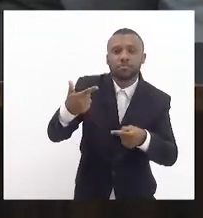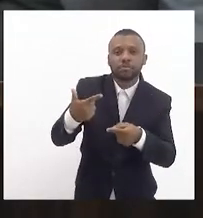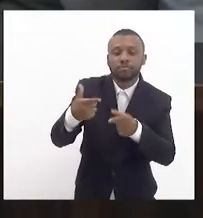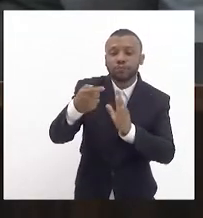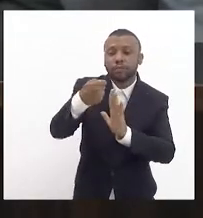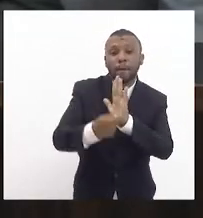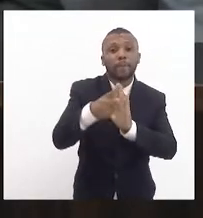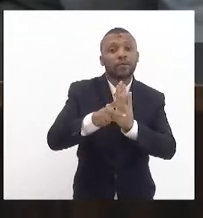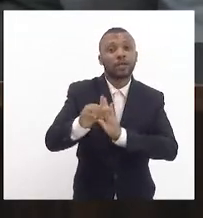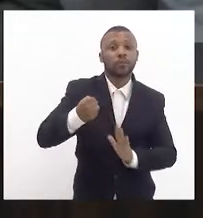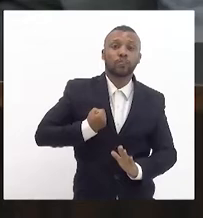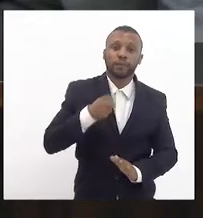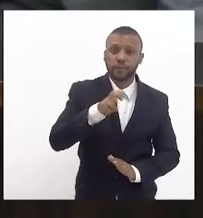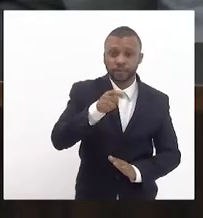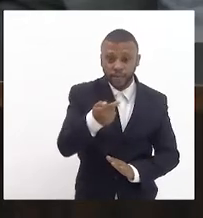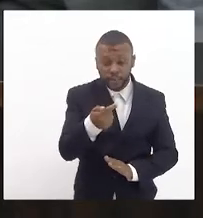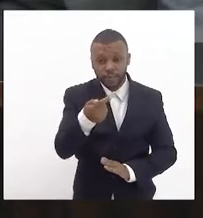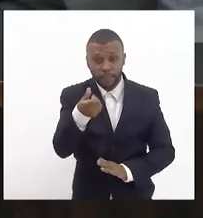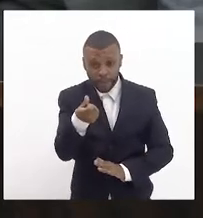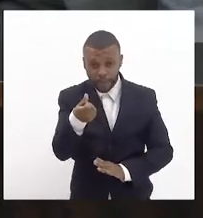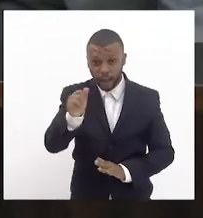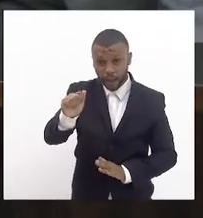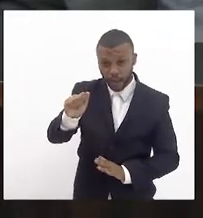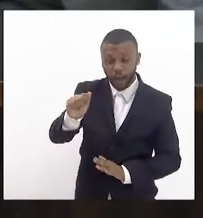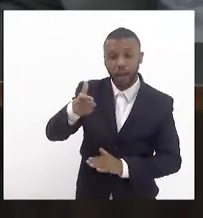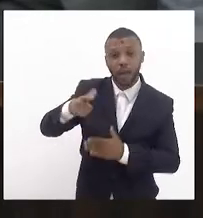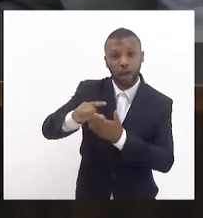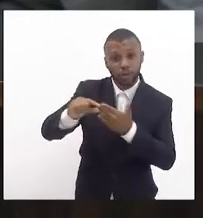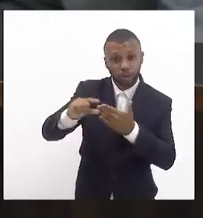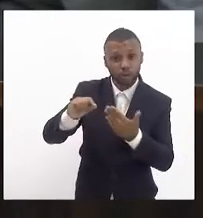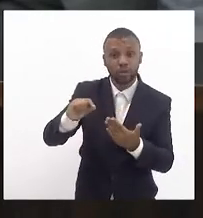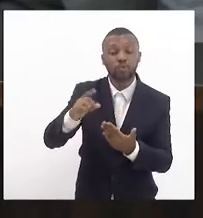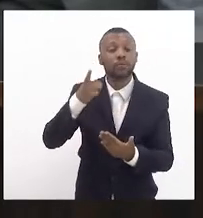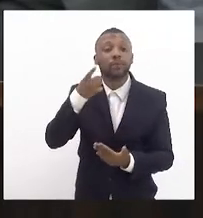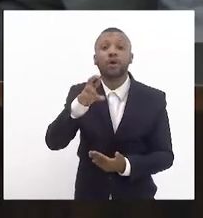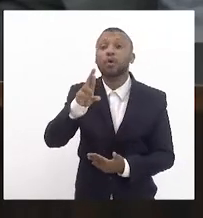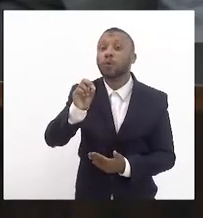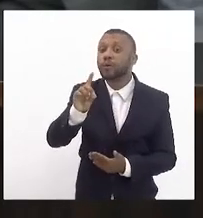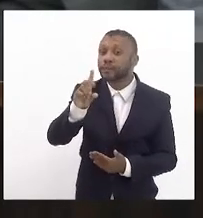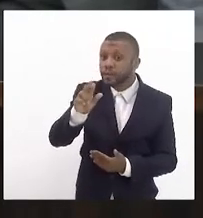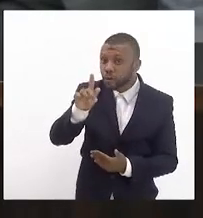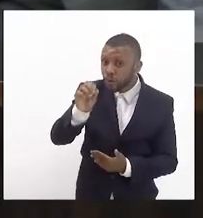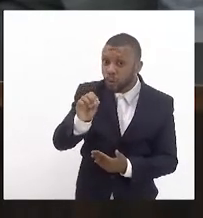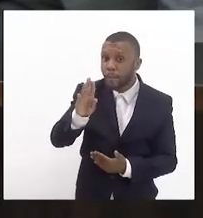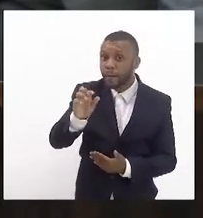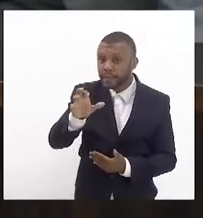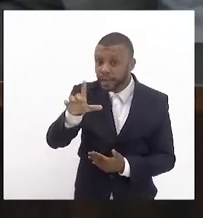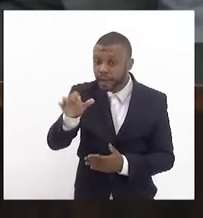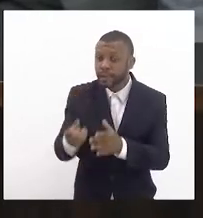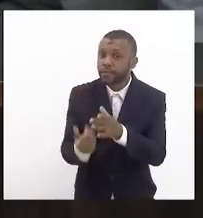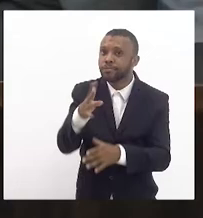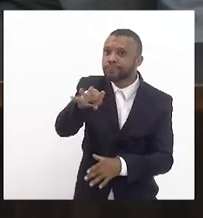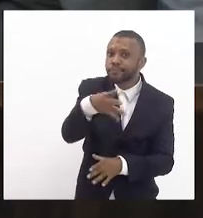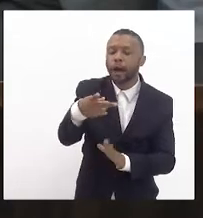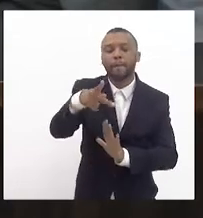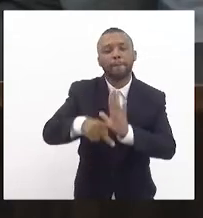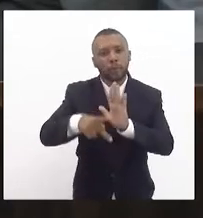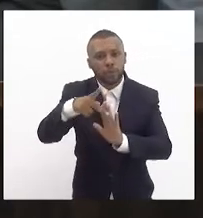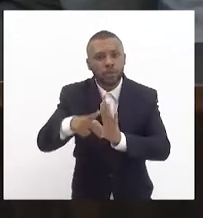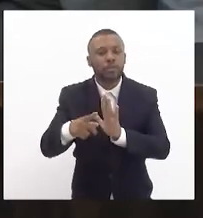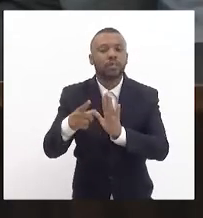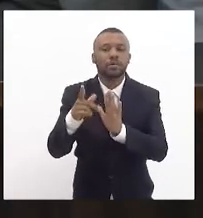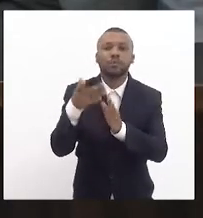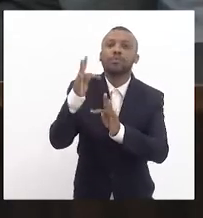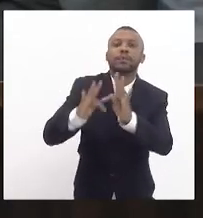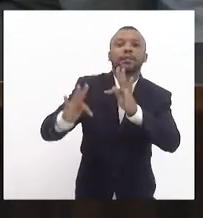vencido do projeto de lei 576 de 19, de autoria do deputado Rodrigo Bacelar, que fica instituída a política estadual de atenção, acompanhamento e tratamento para as pessoas